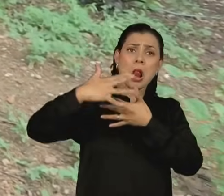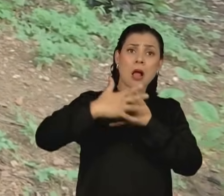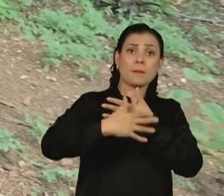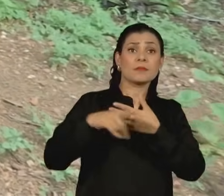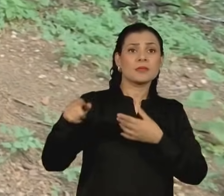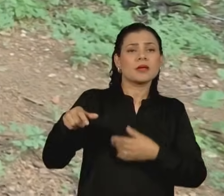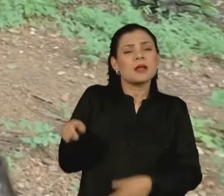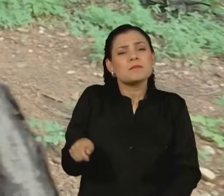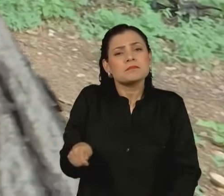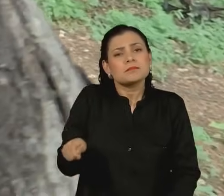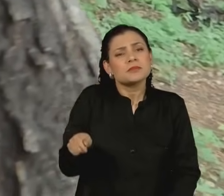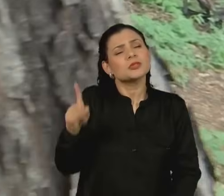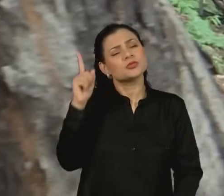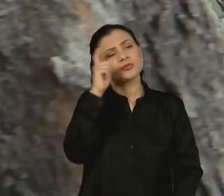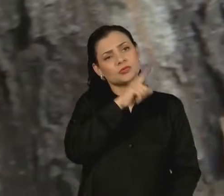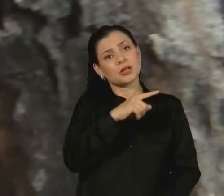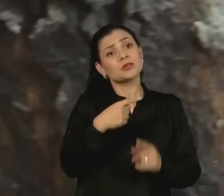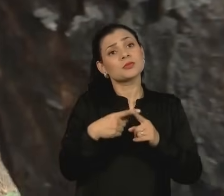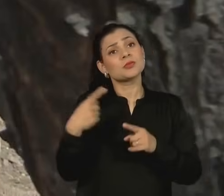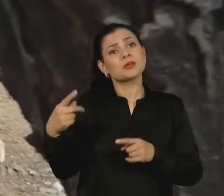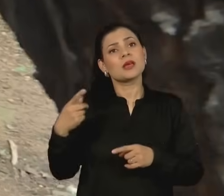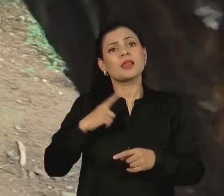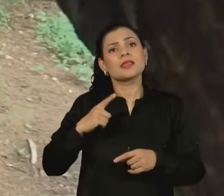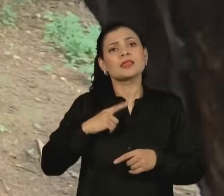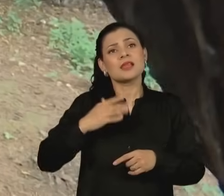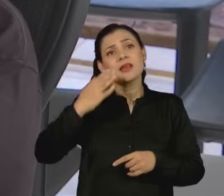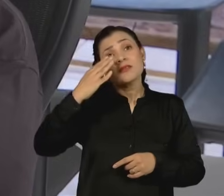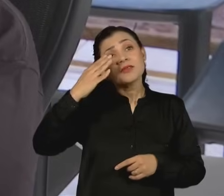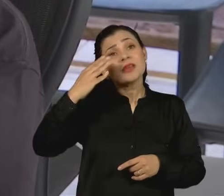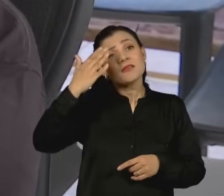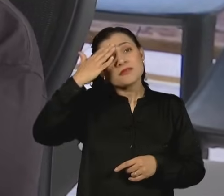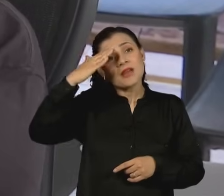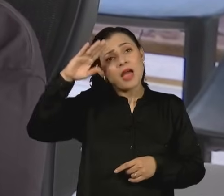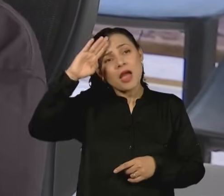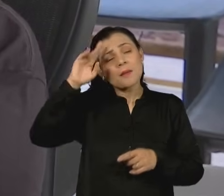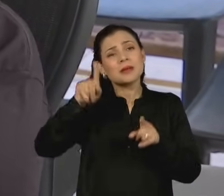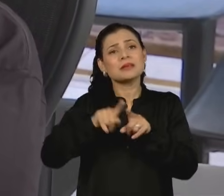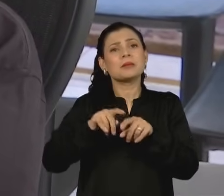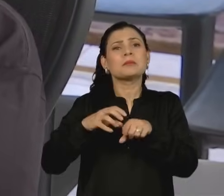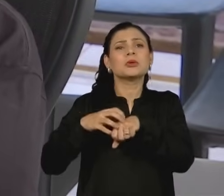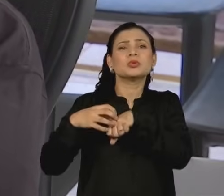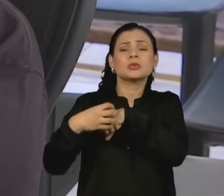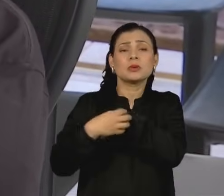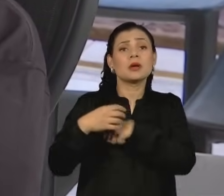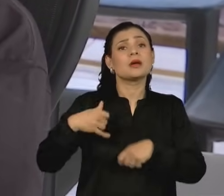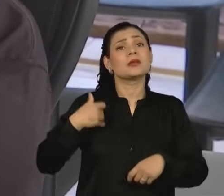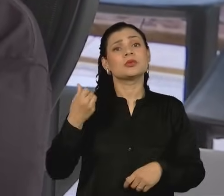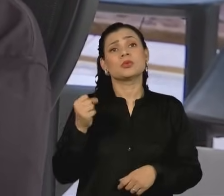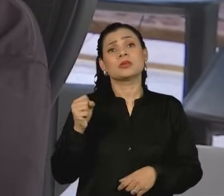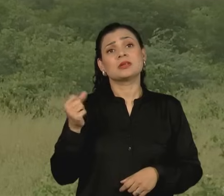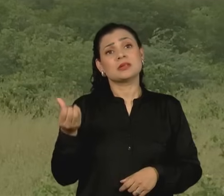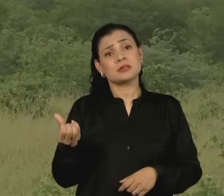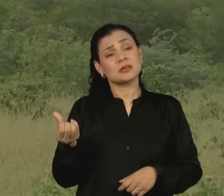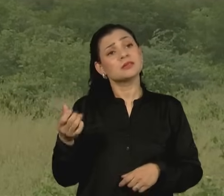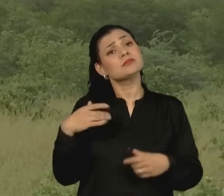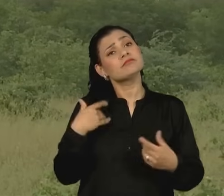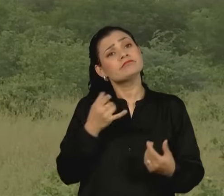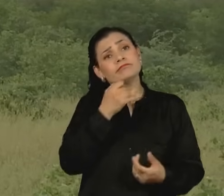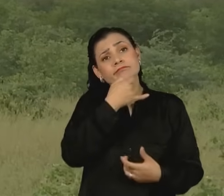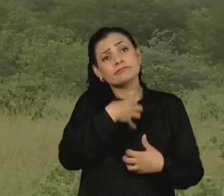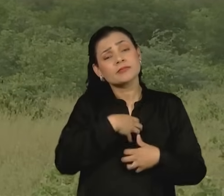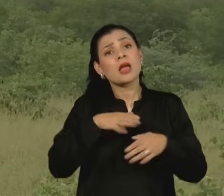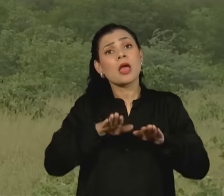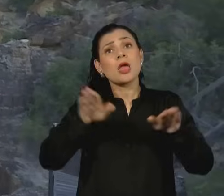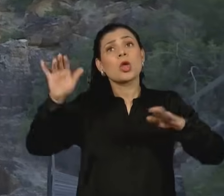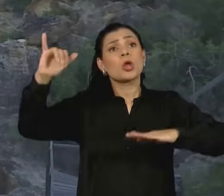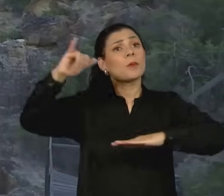com dificuldade porque teve febre chikungunya. Aos 86 anos, lamenta que o aeroporto local não tenha